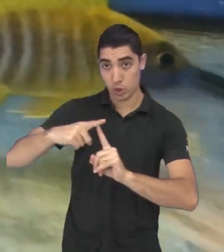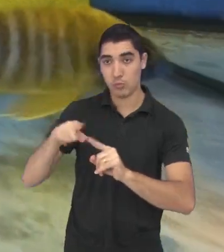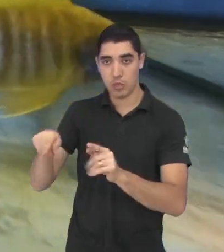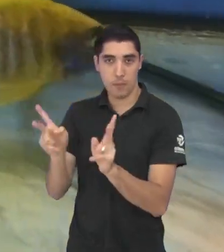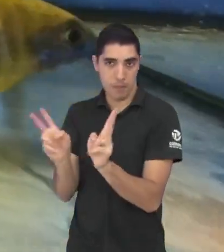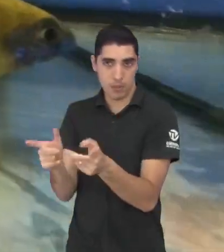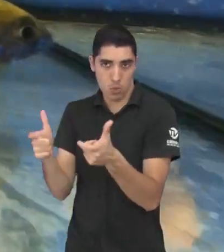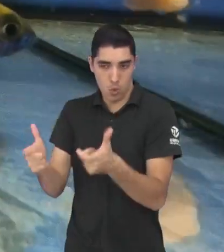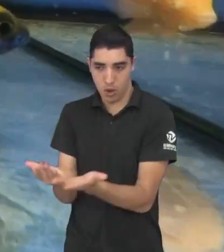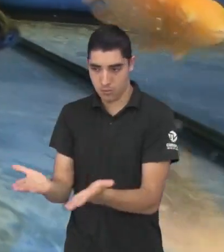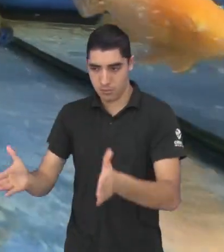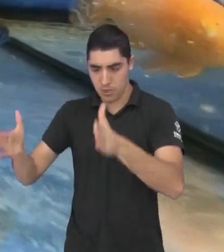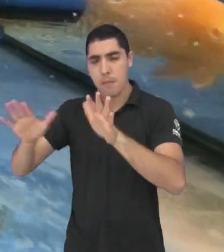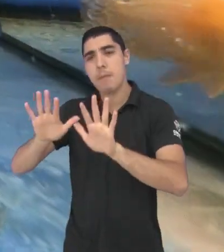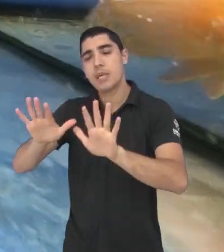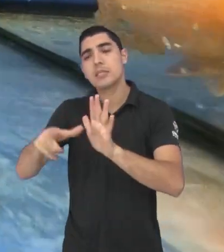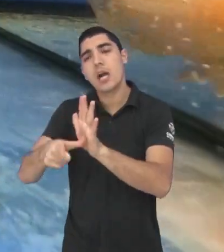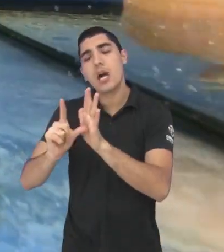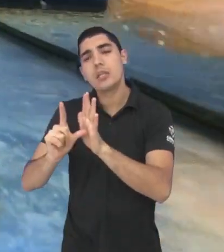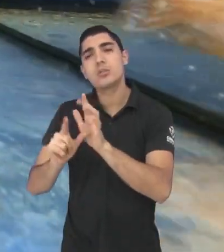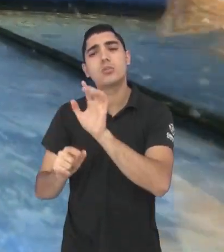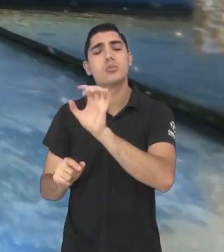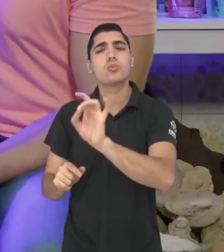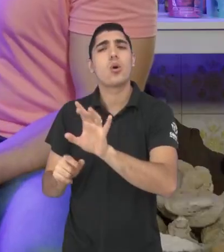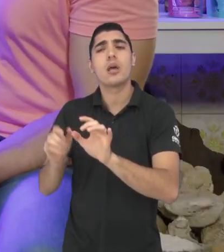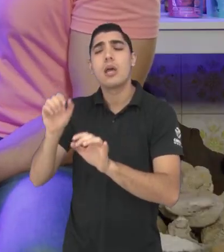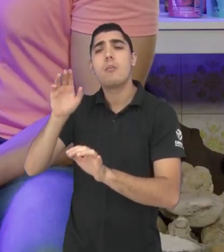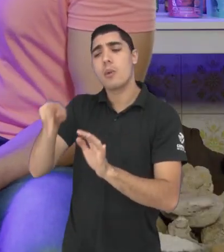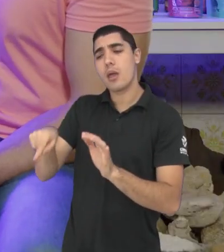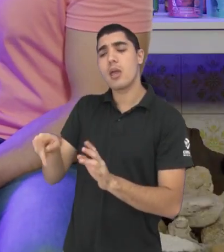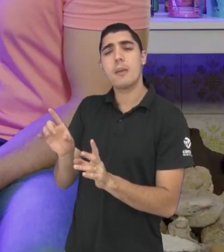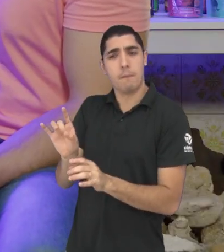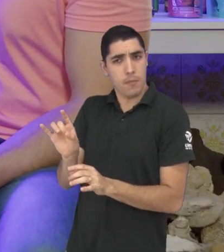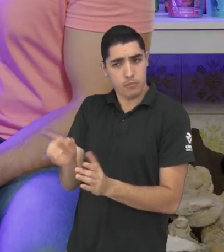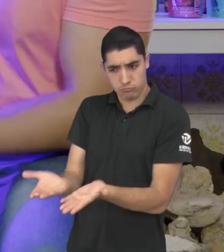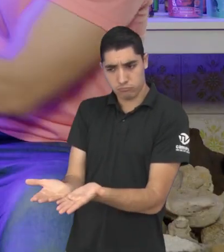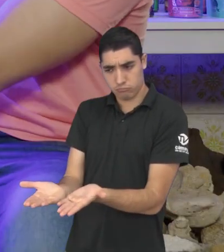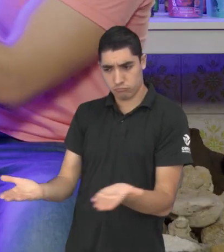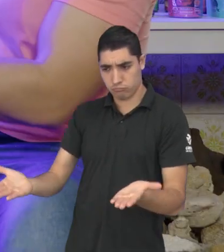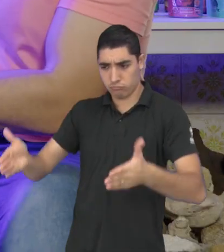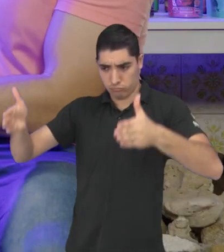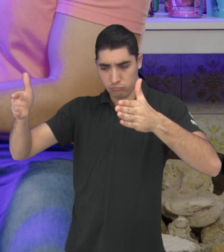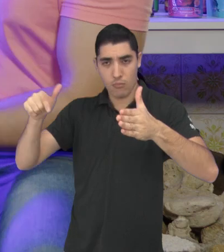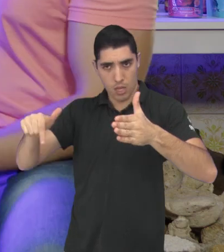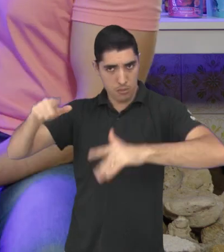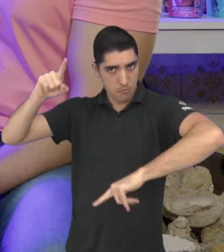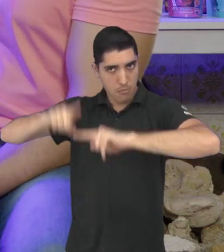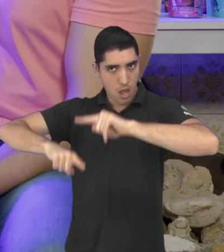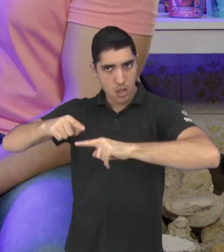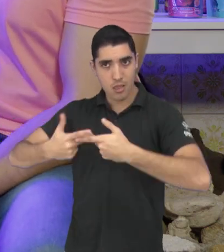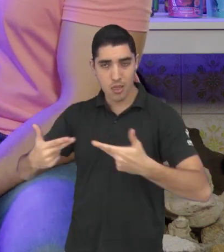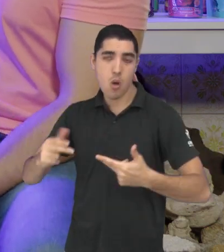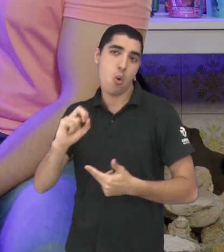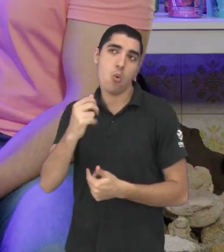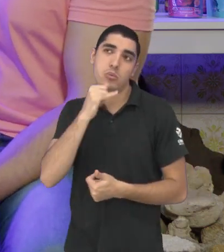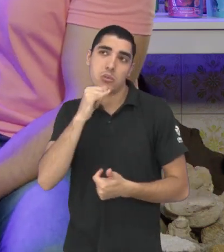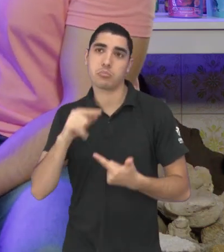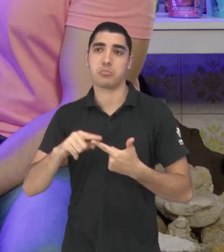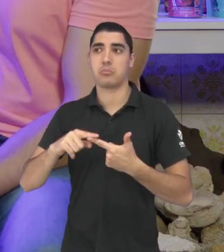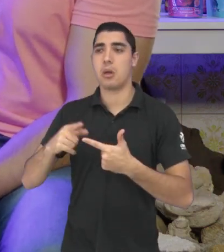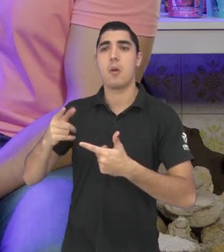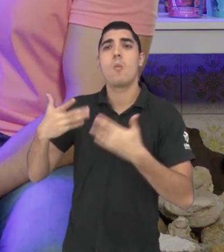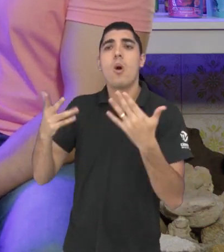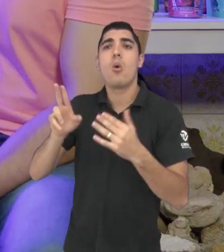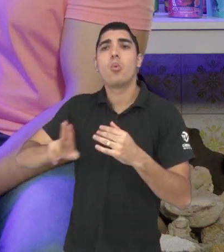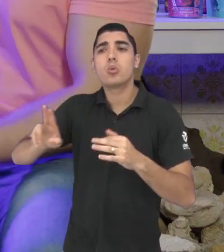no mesmo ambiente, né? Mas antes da gente entrar nessa questão, vamos falar do aquário em si mesmo, né? O objeto ou aqueles mecanismos que a gente precisa